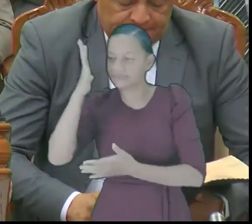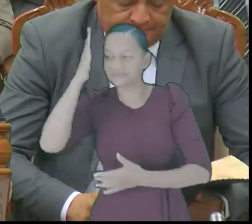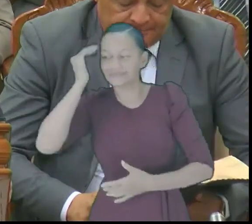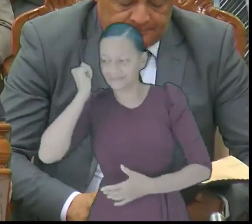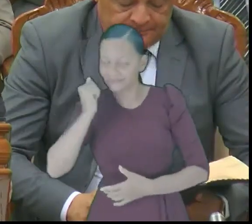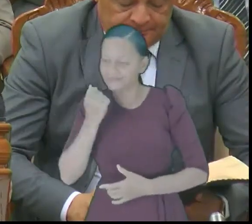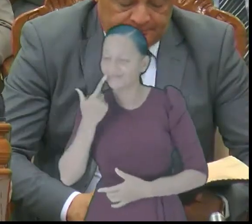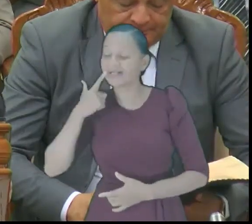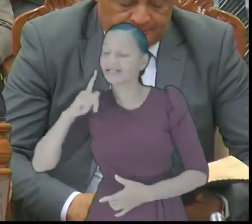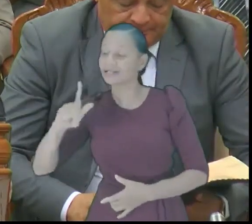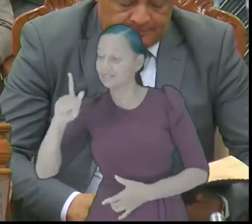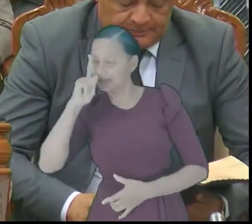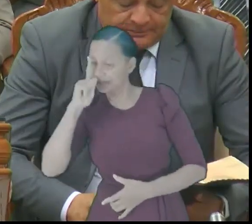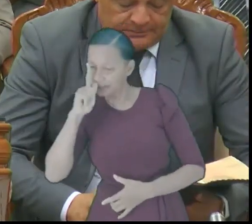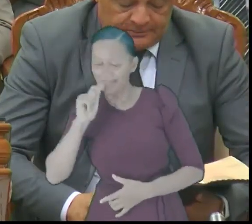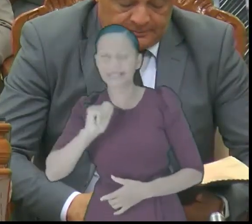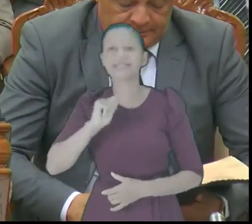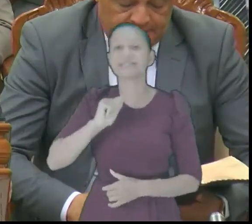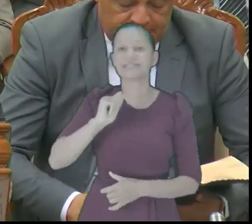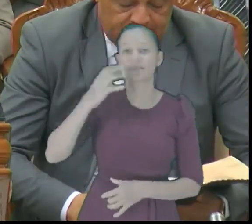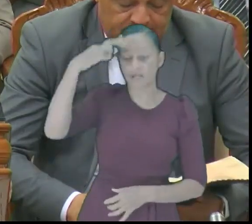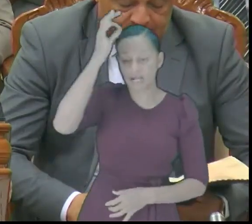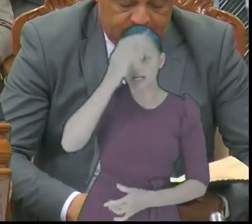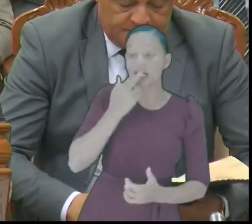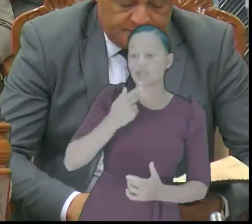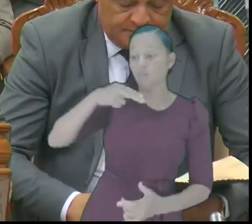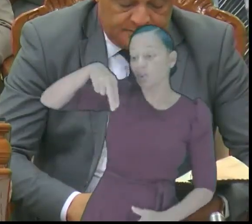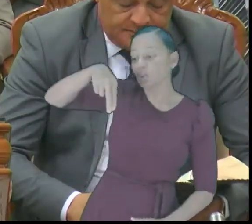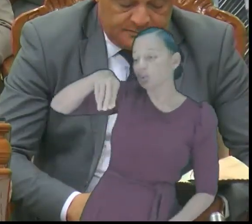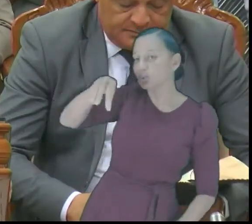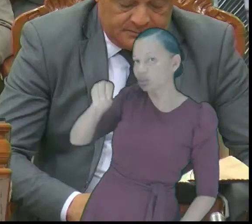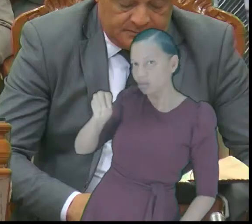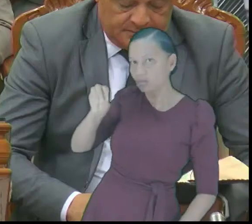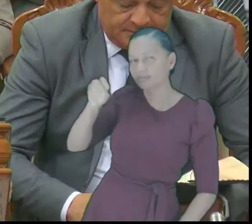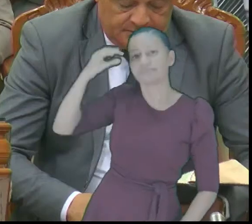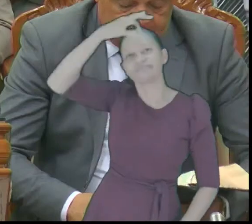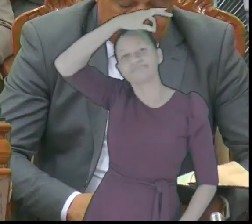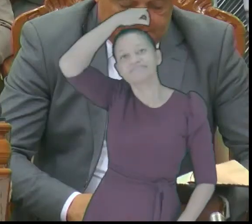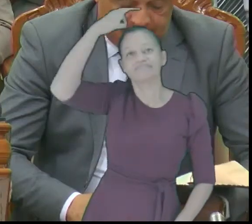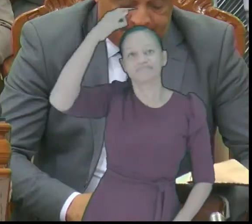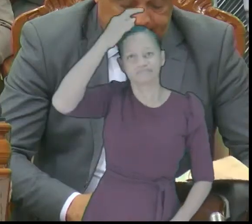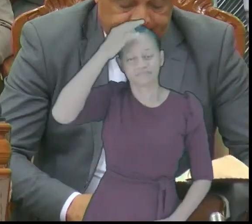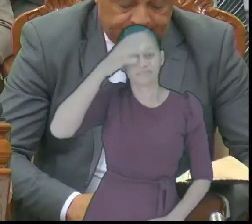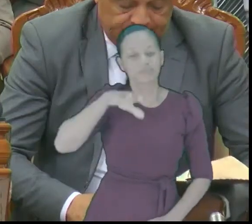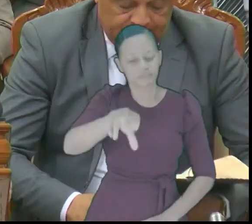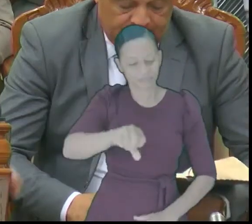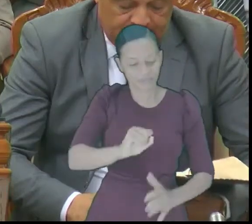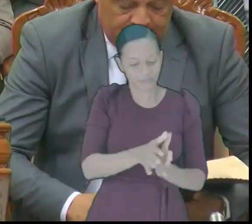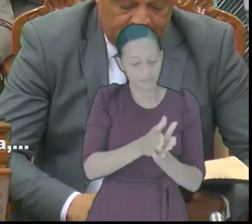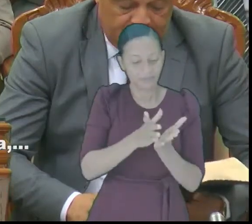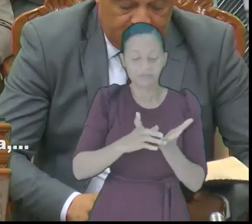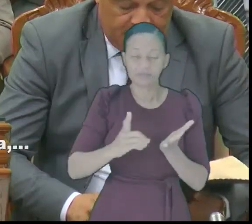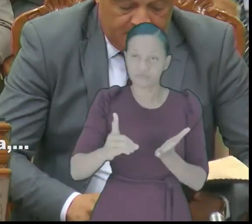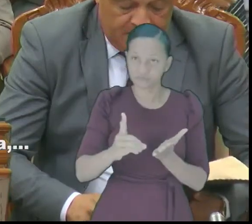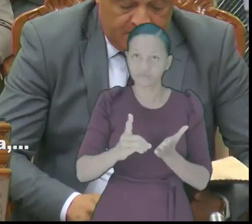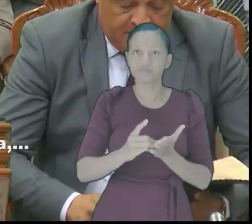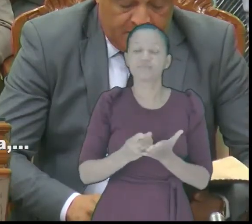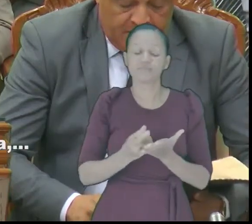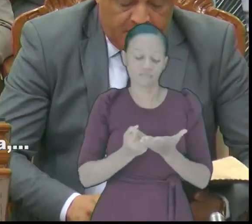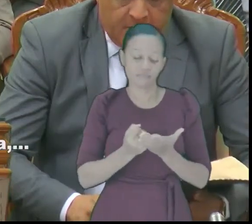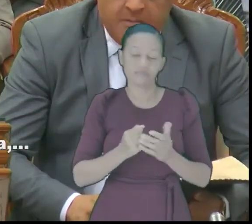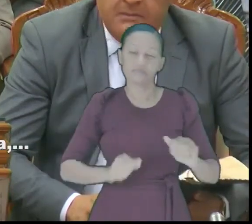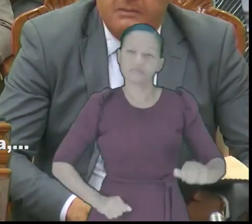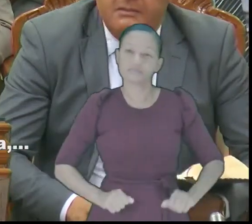no, batizar no Espírito Santo. Vamos abrir a Bíblia em Atos 1:5 para nós